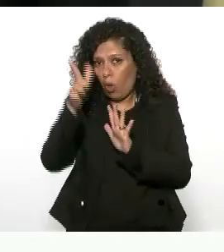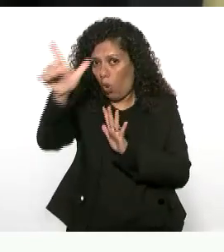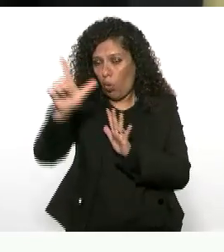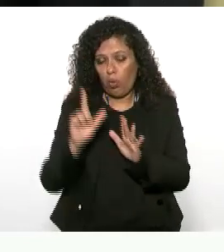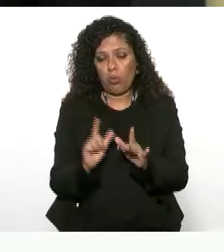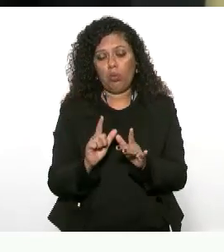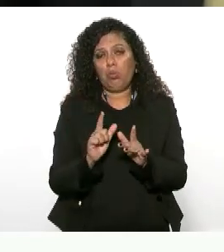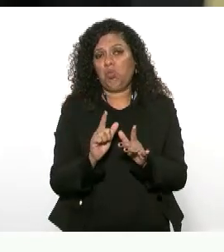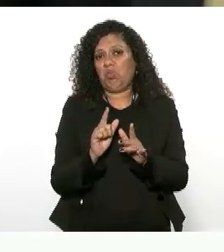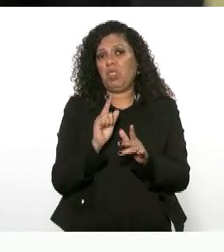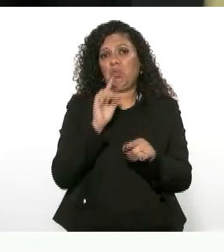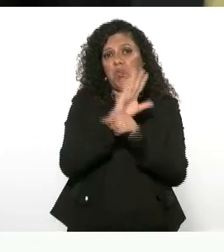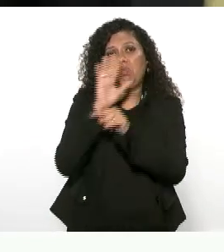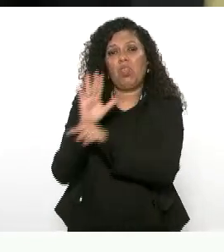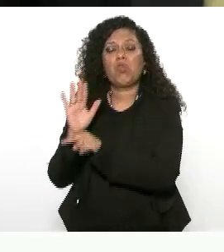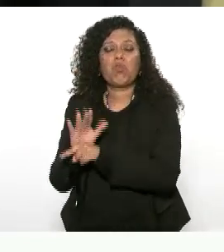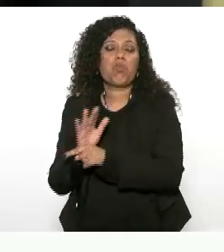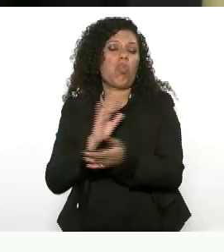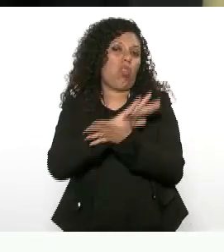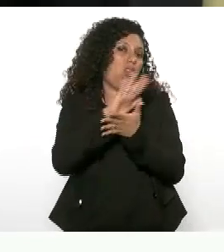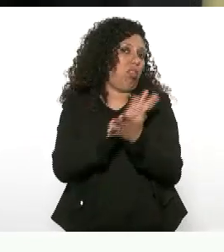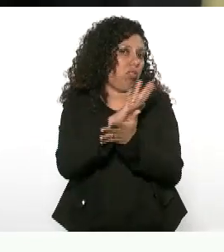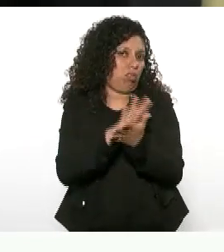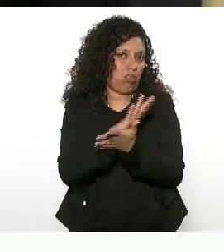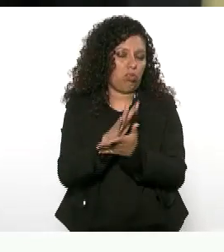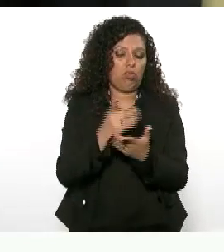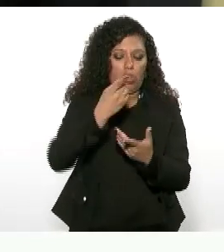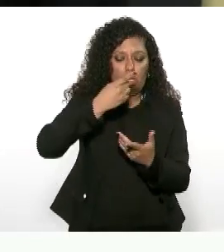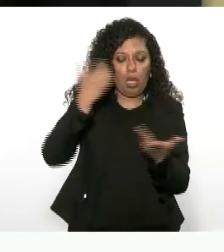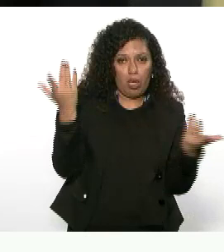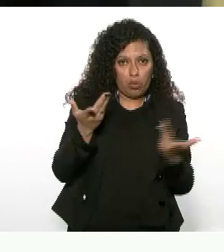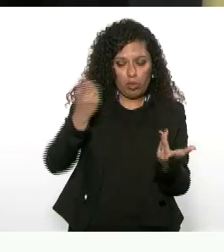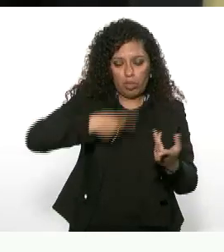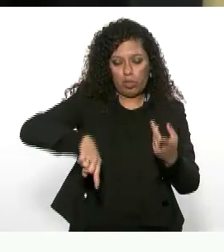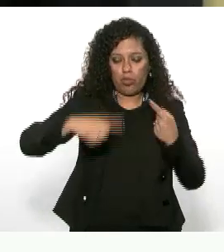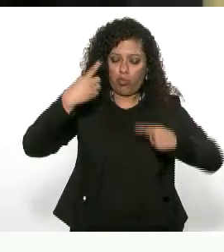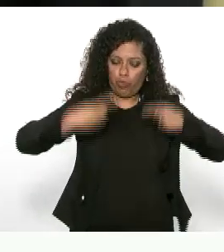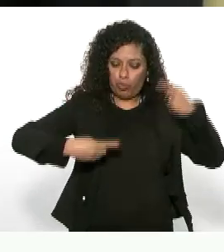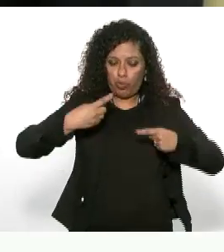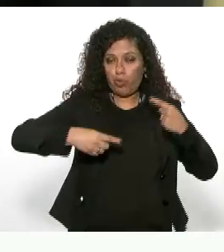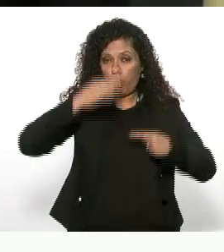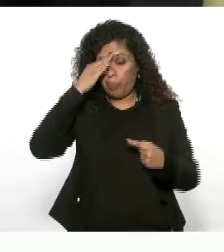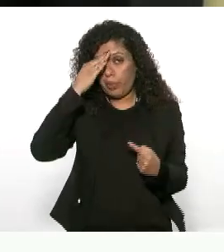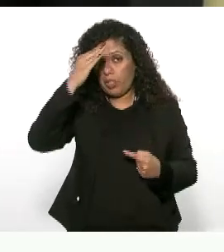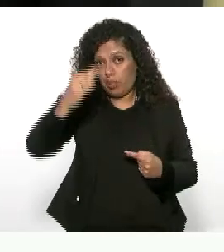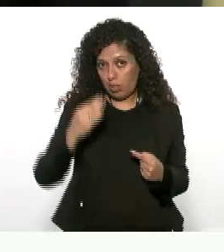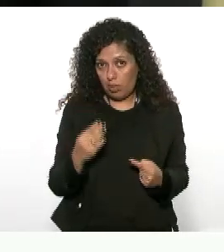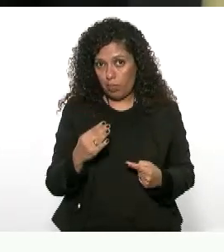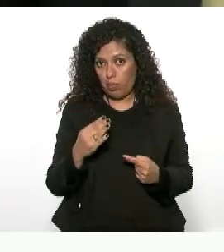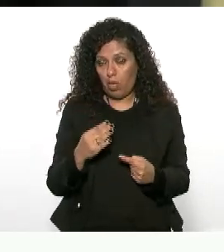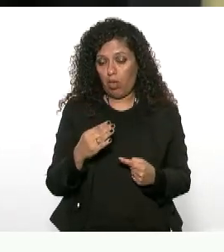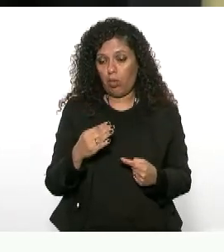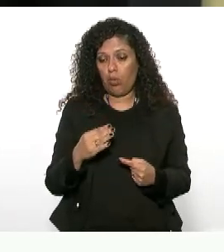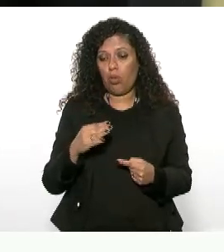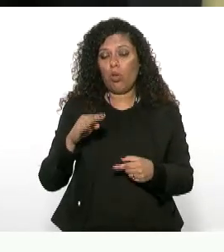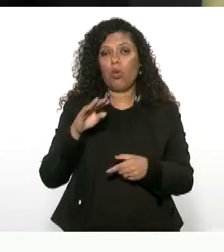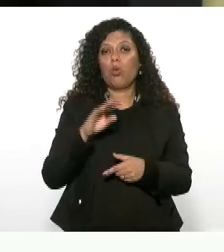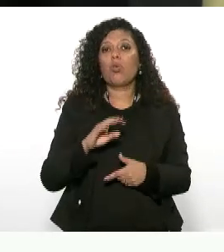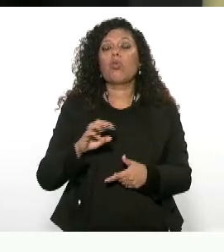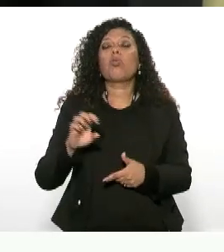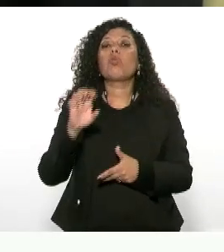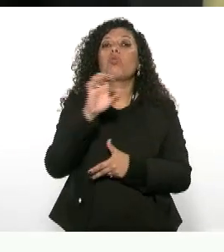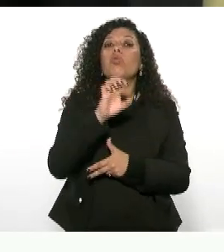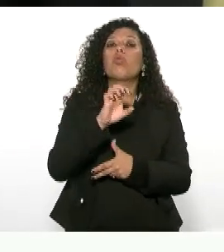que fique refém de soluções de continuidade, e que a gente discuta essencialmente com as bases e com os executivos